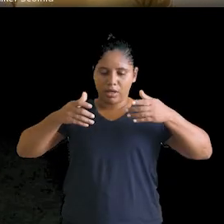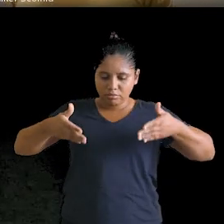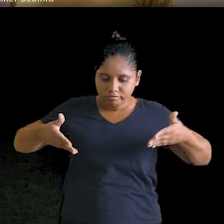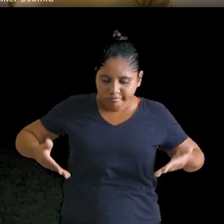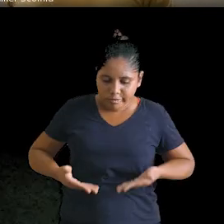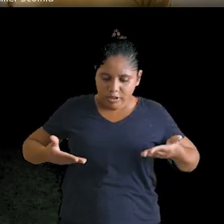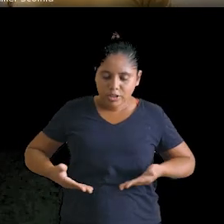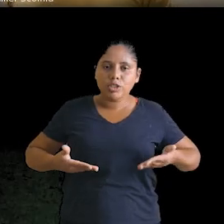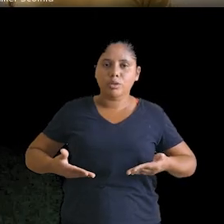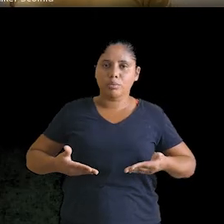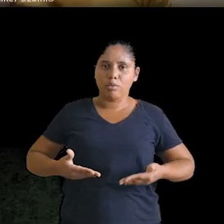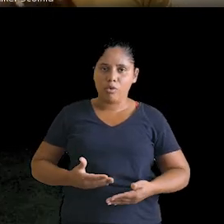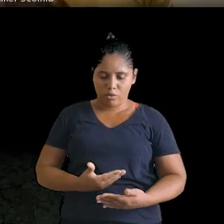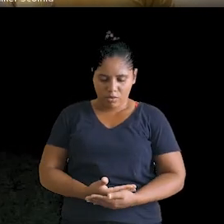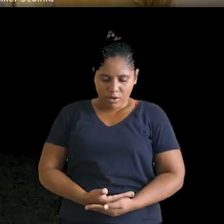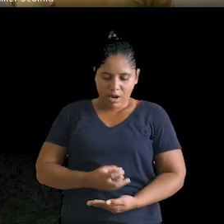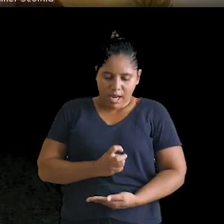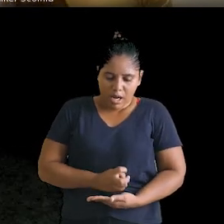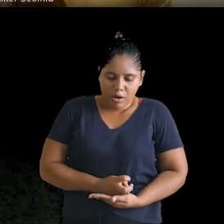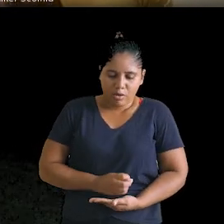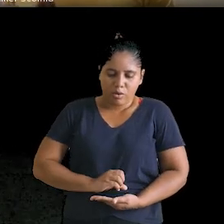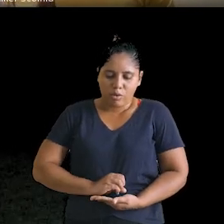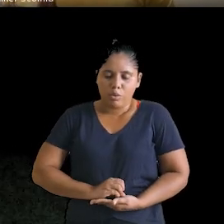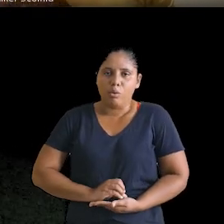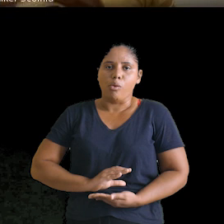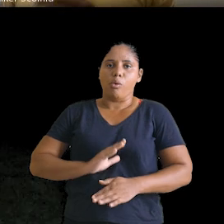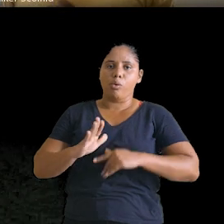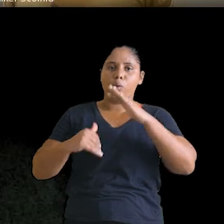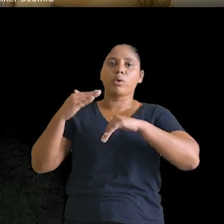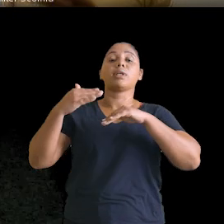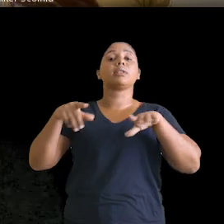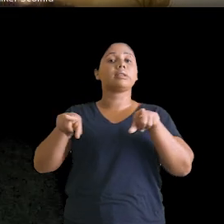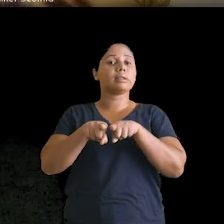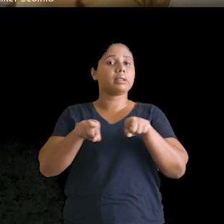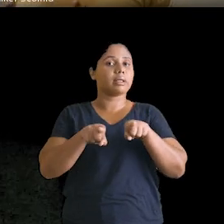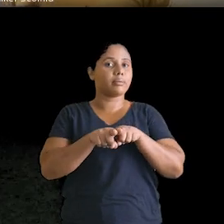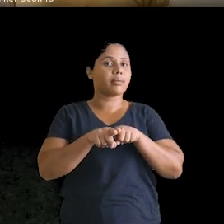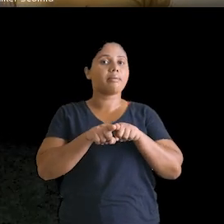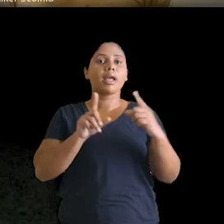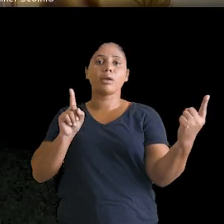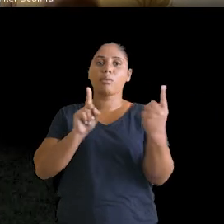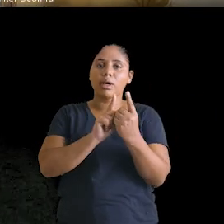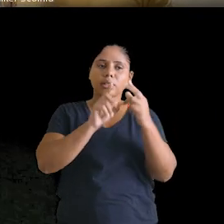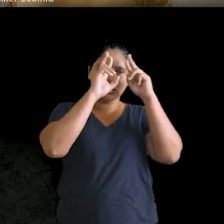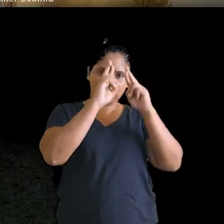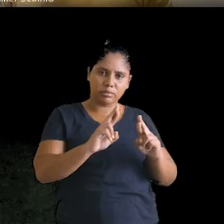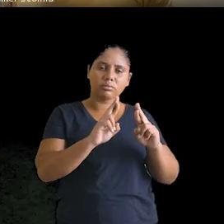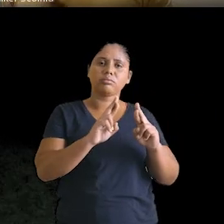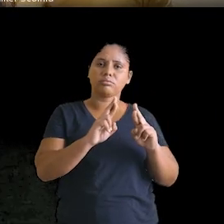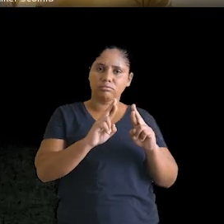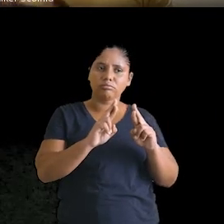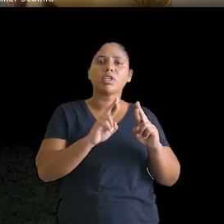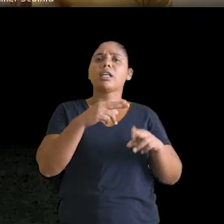disso, reforçar a necessidade de uma abordagem humanizada, respeitosa, considerando as especificidades dessa população e garantindo